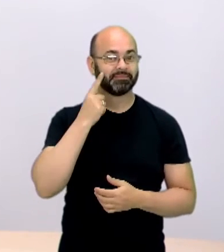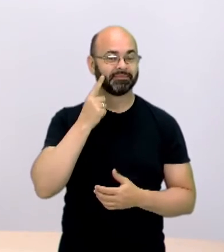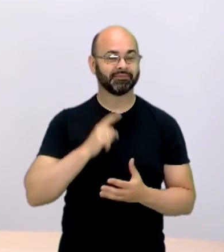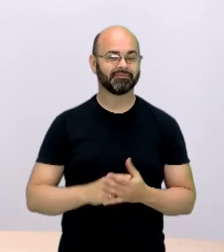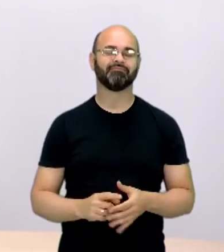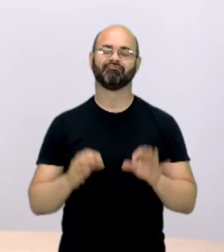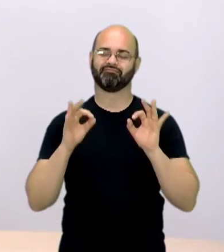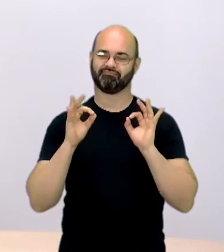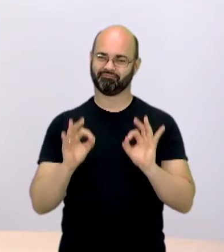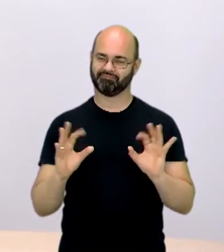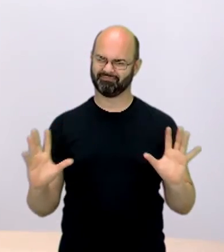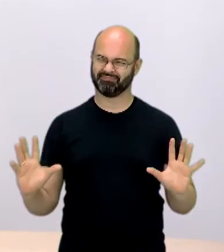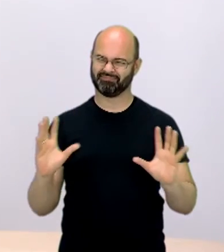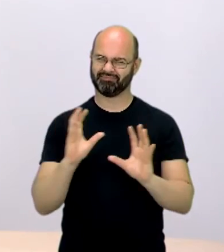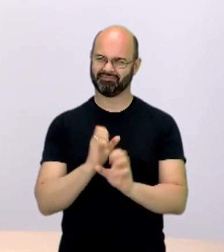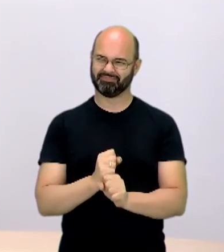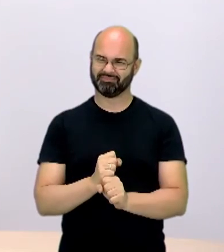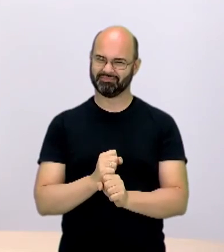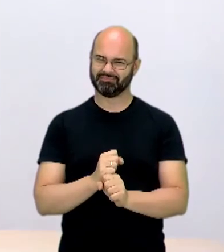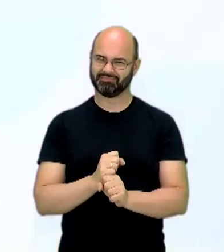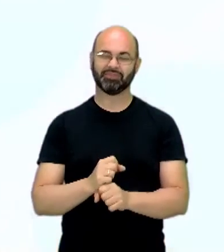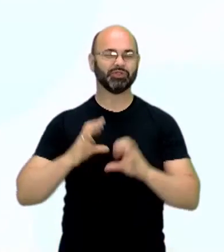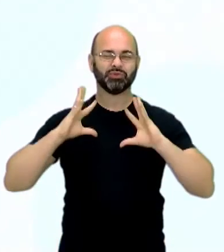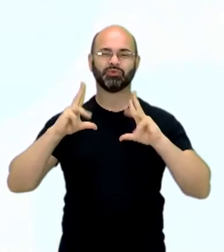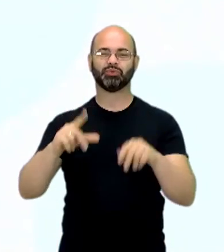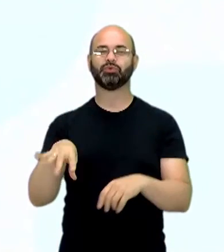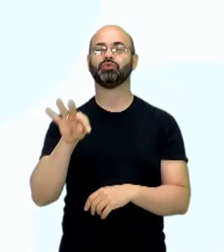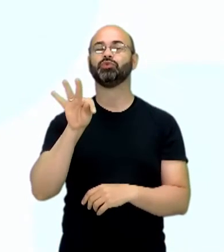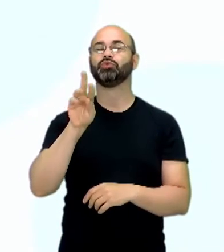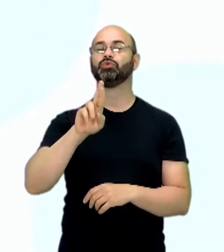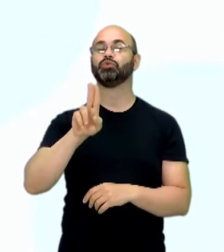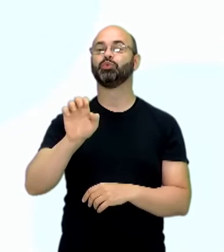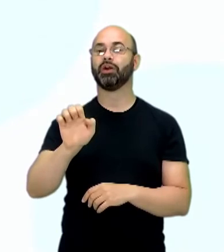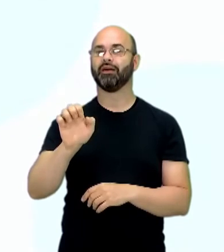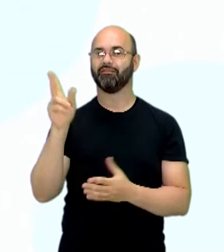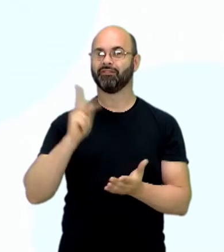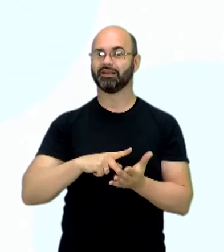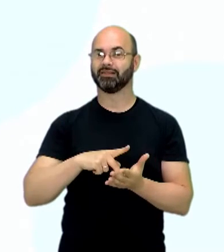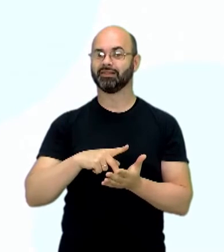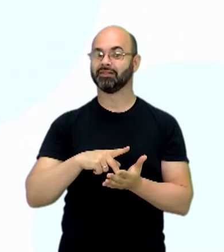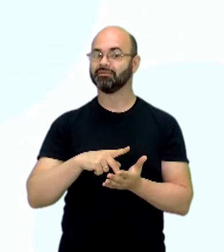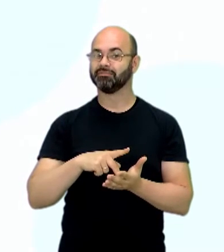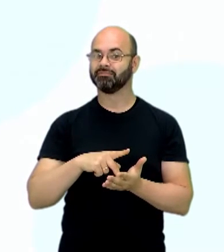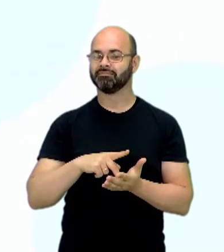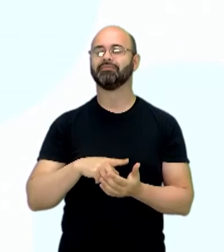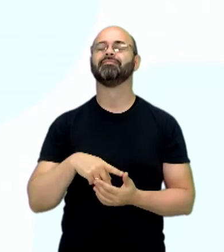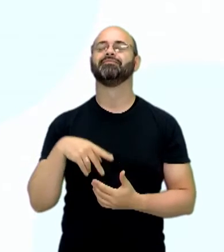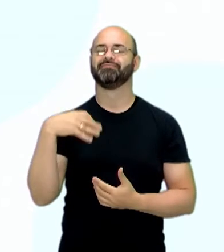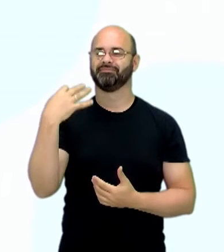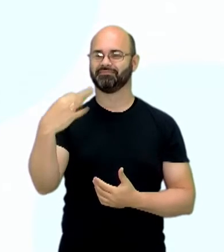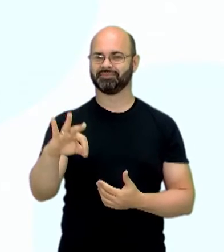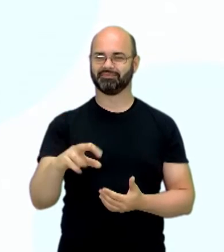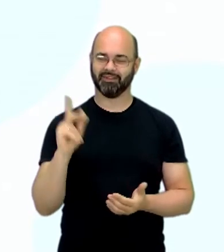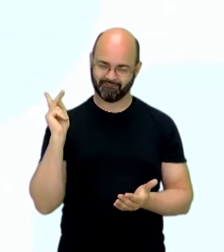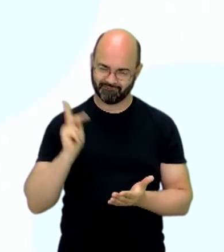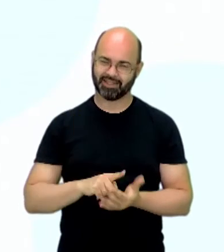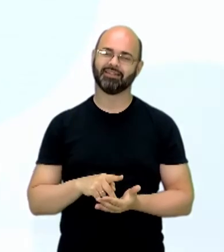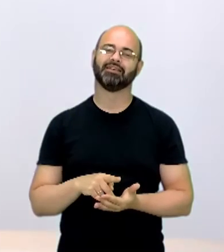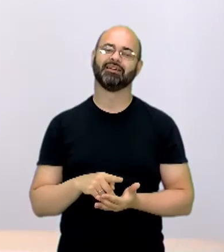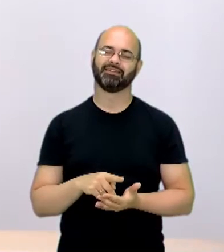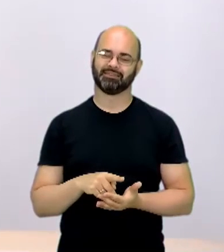é verdadeira. Todo mundo marcou aqui true e tá certo, é verdadeira mesmo, né? A gente está falando aí